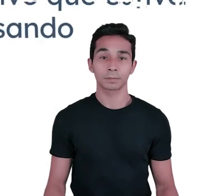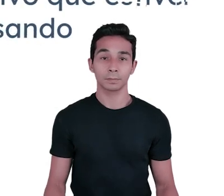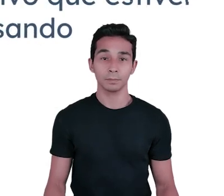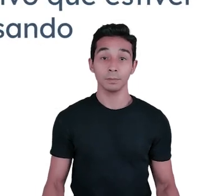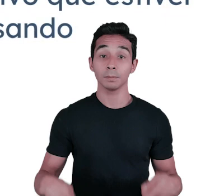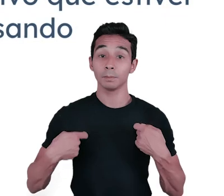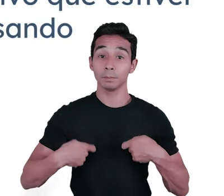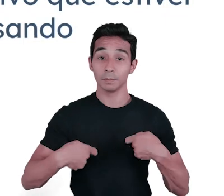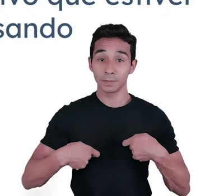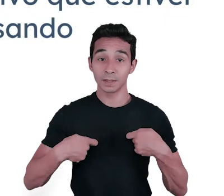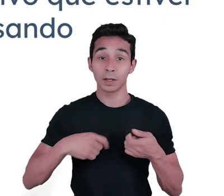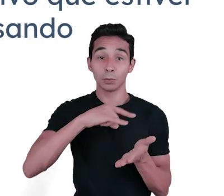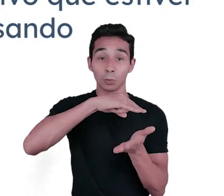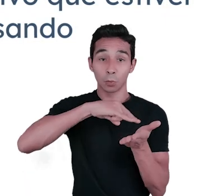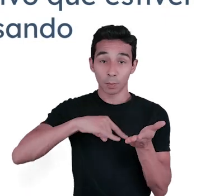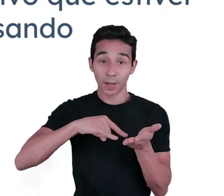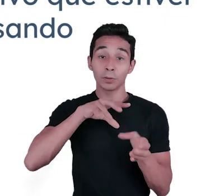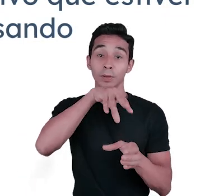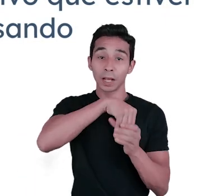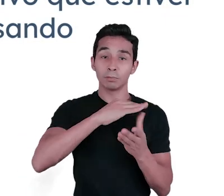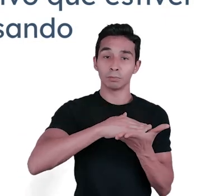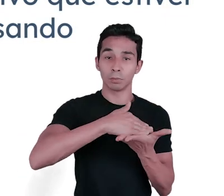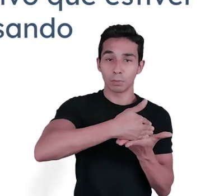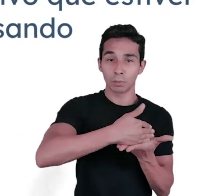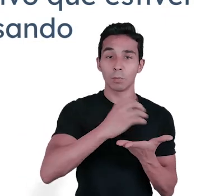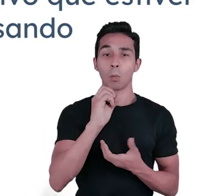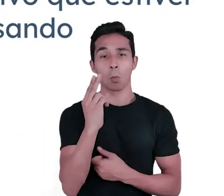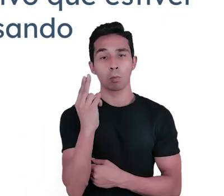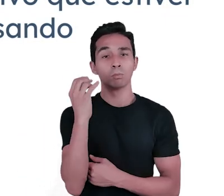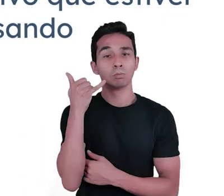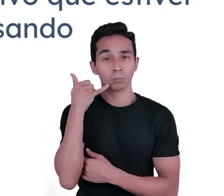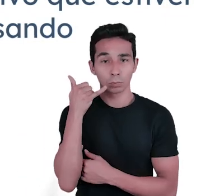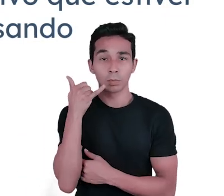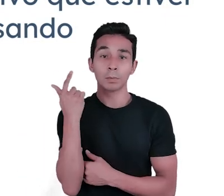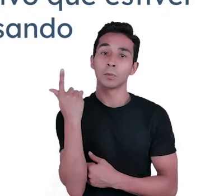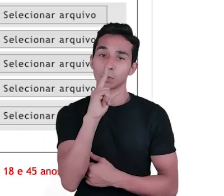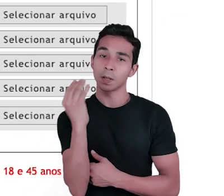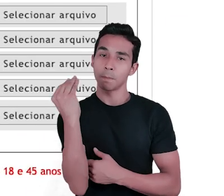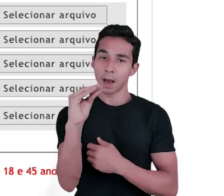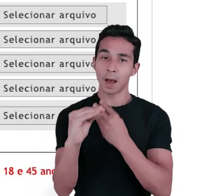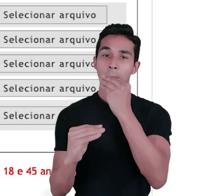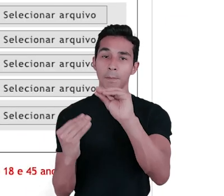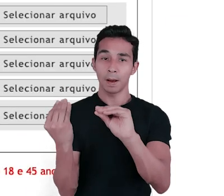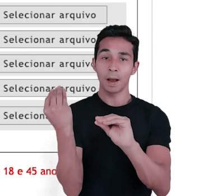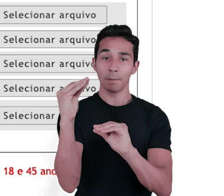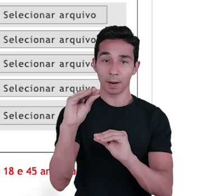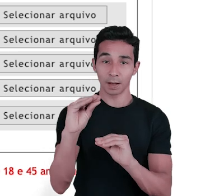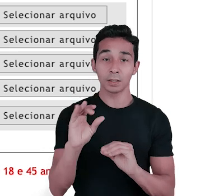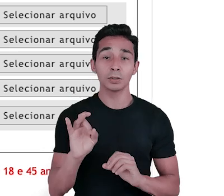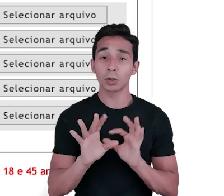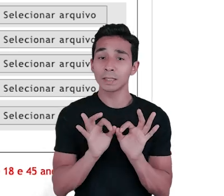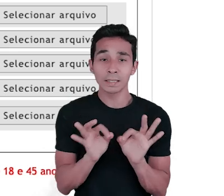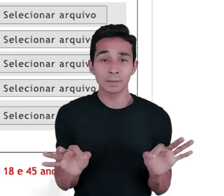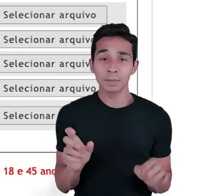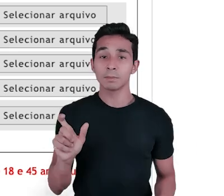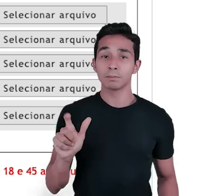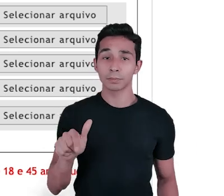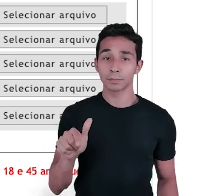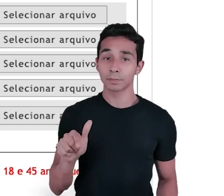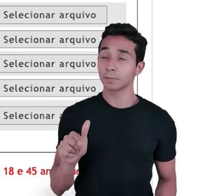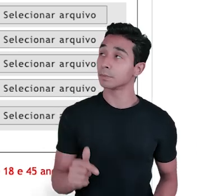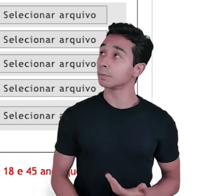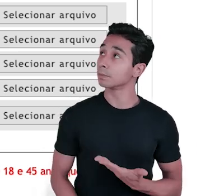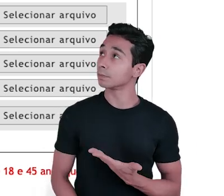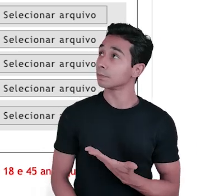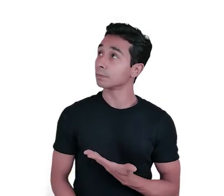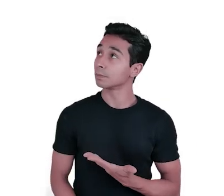Você precisa ter os arquivos no dispositivo que estiver usando para preencher o formulário. Para anexar, basta clicar no botão